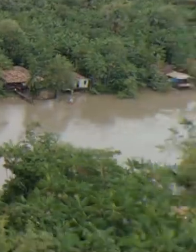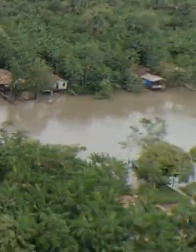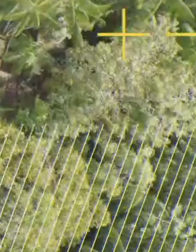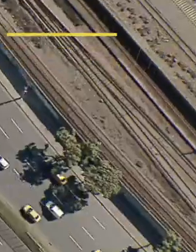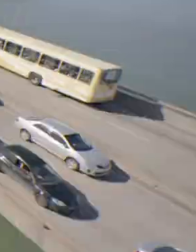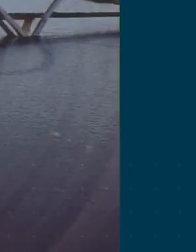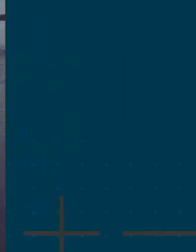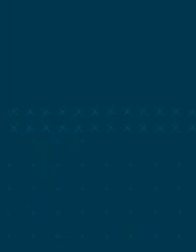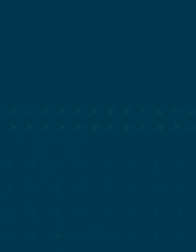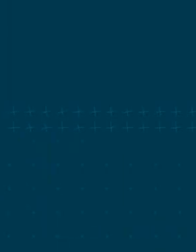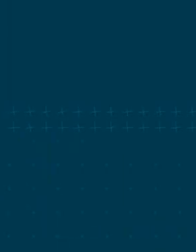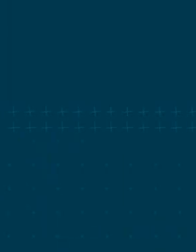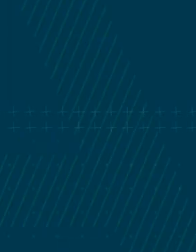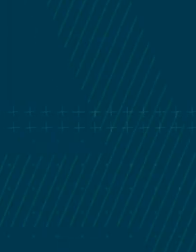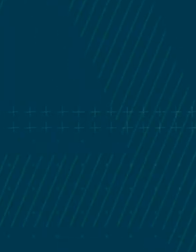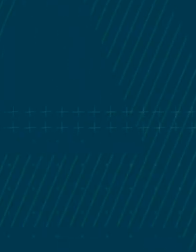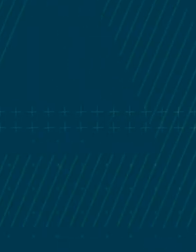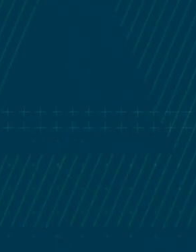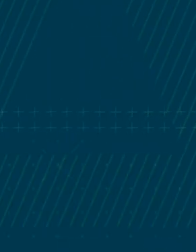Legenda Zanotto